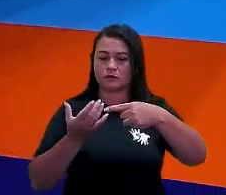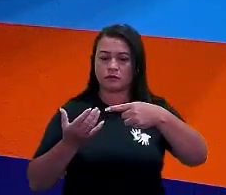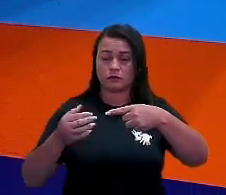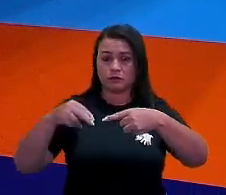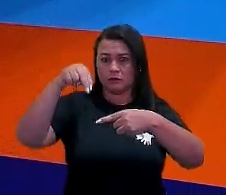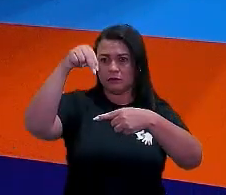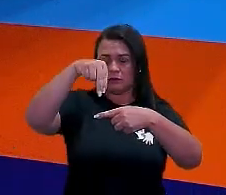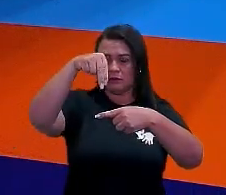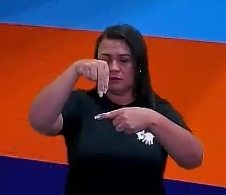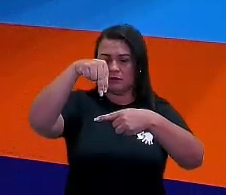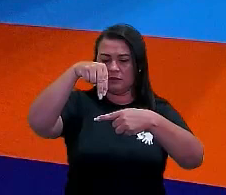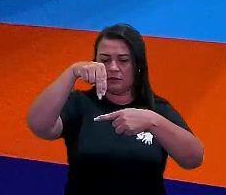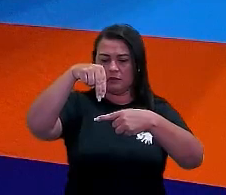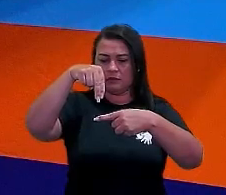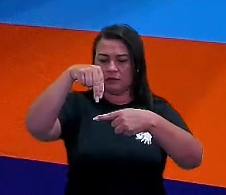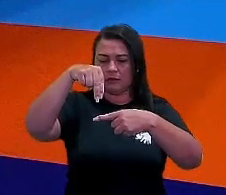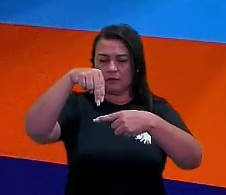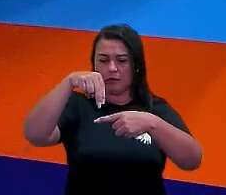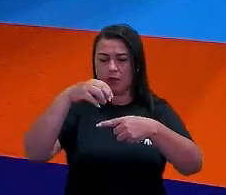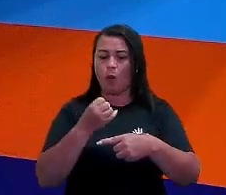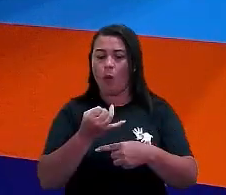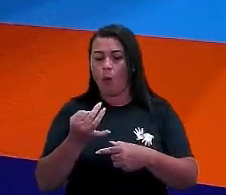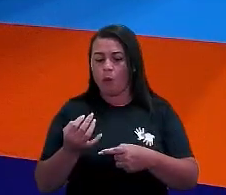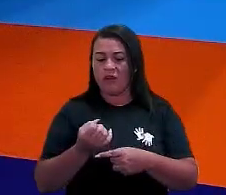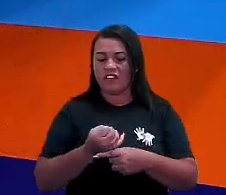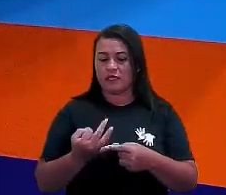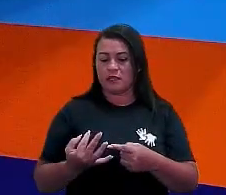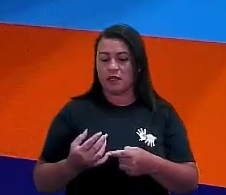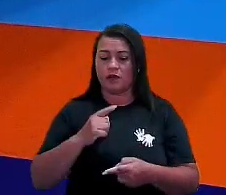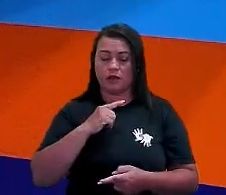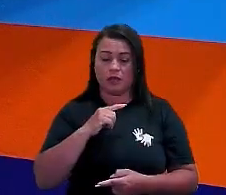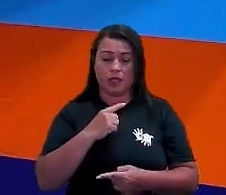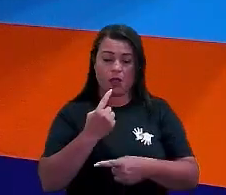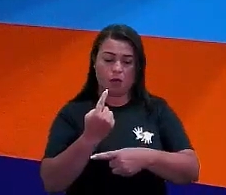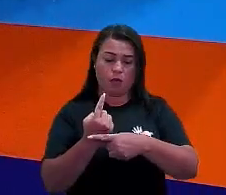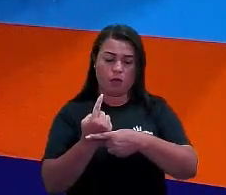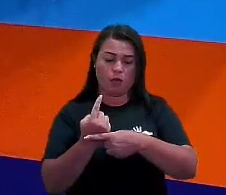fica no numerador. Então, como fração aí, ó, eu vou ter